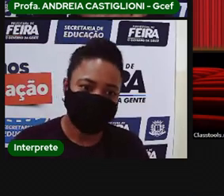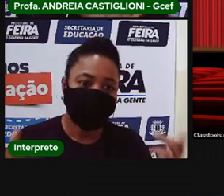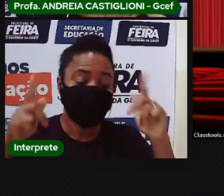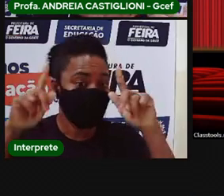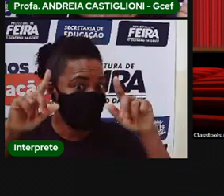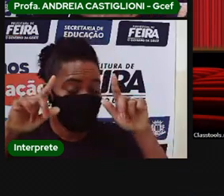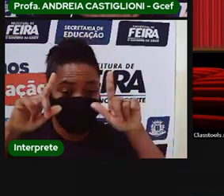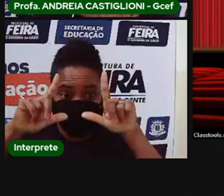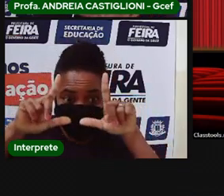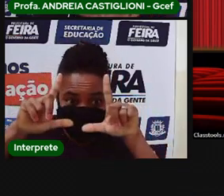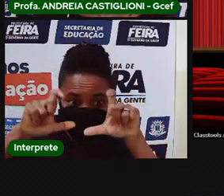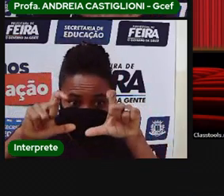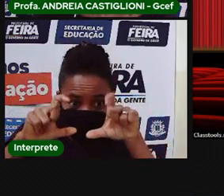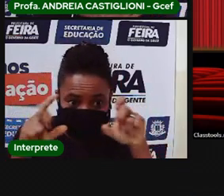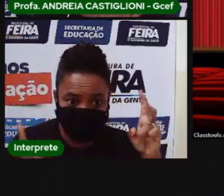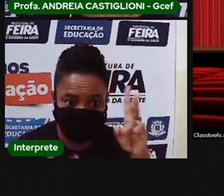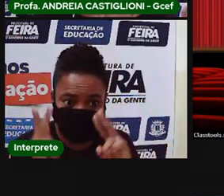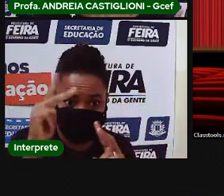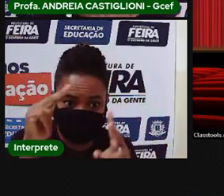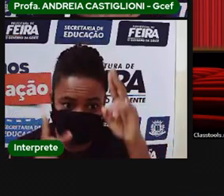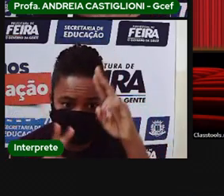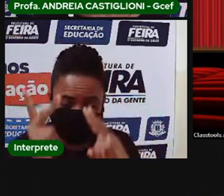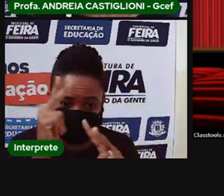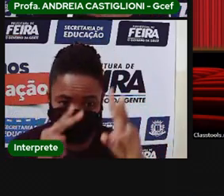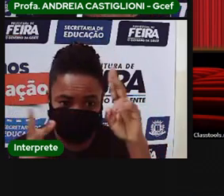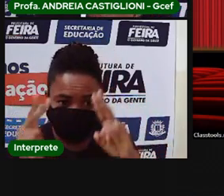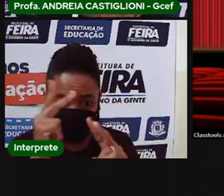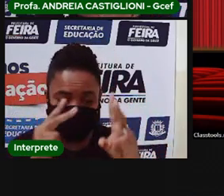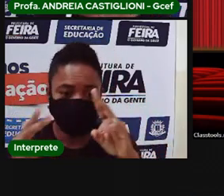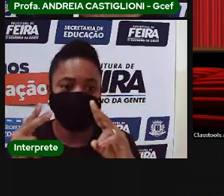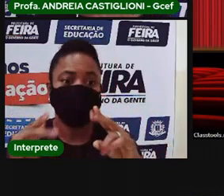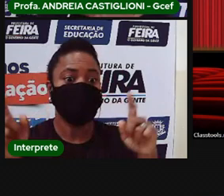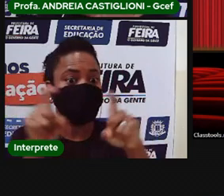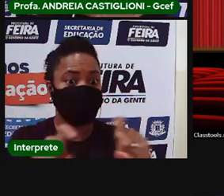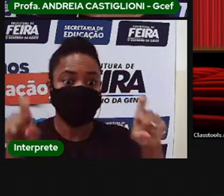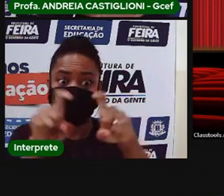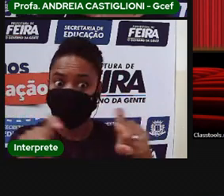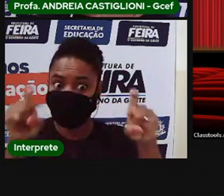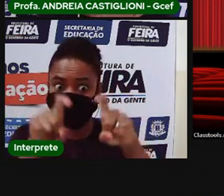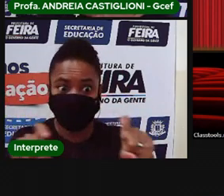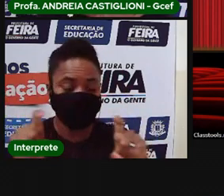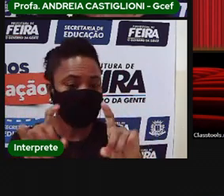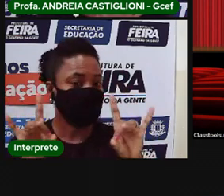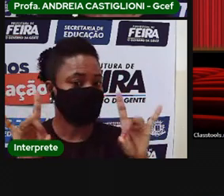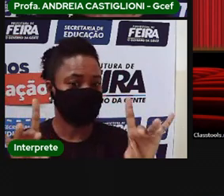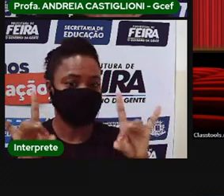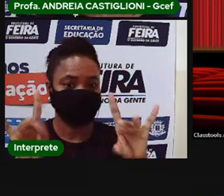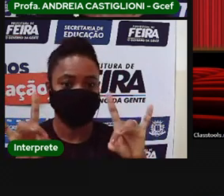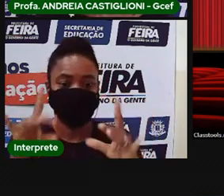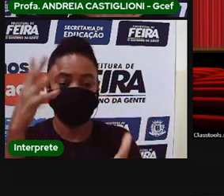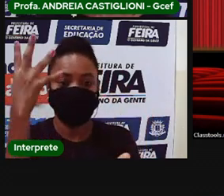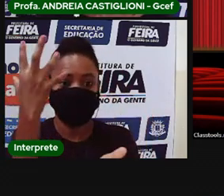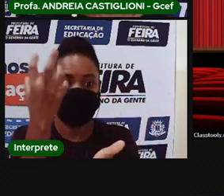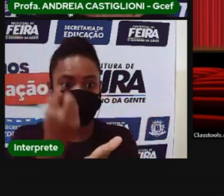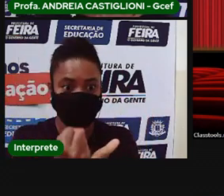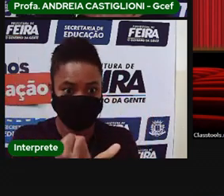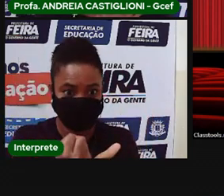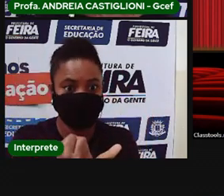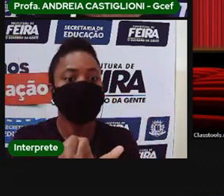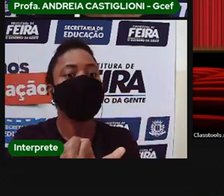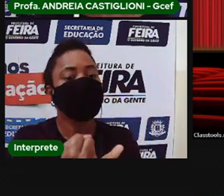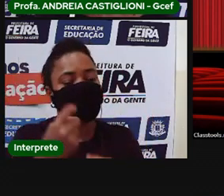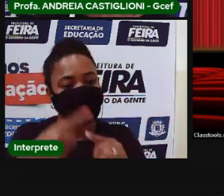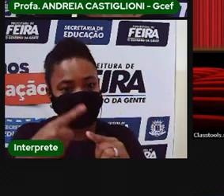Photoshop, primeiro que precisa de um computador muito potente para conseguir baixar um programa como o Photoshop, que é um